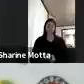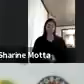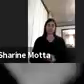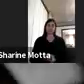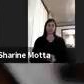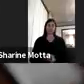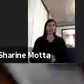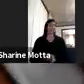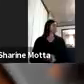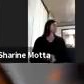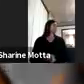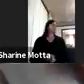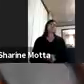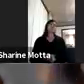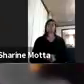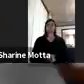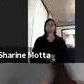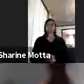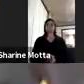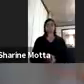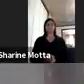Fernando.